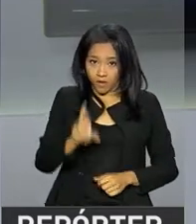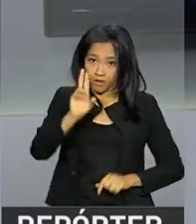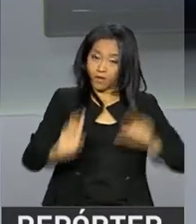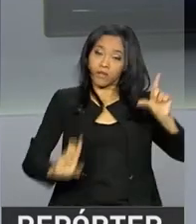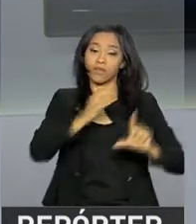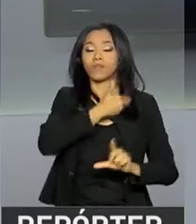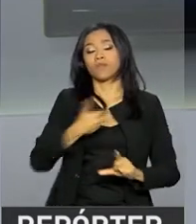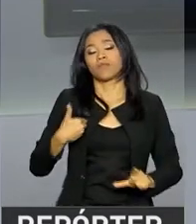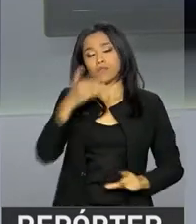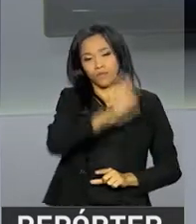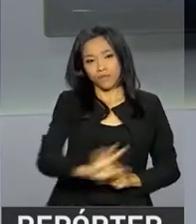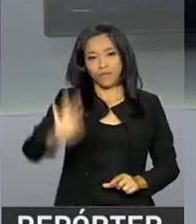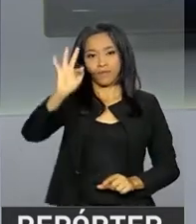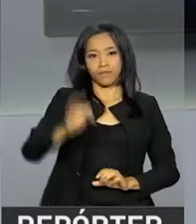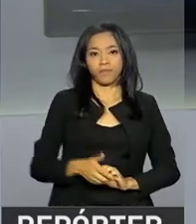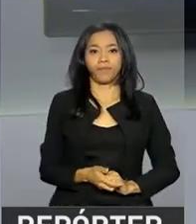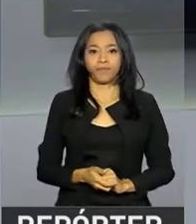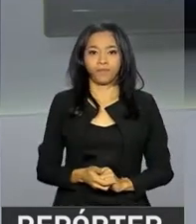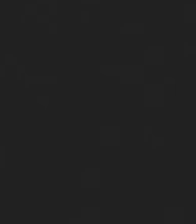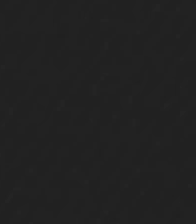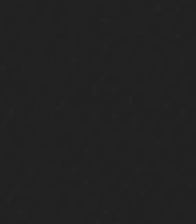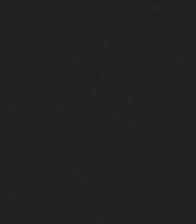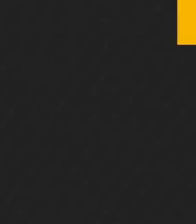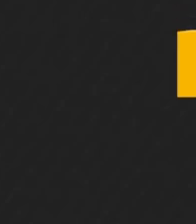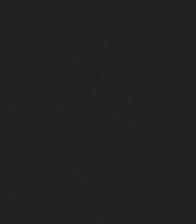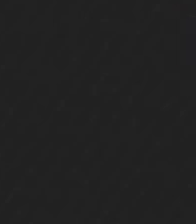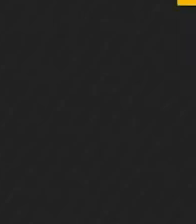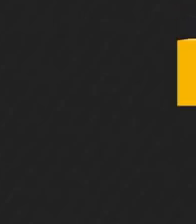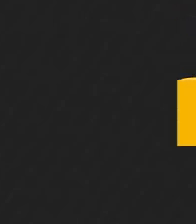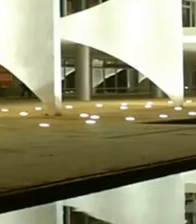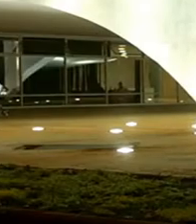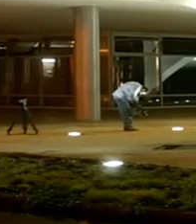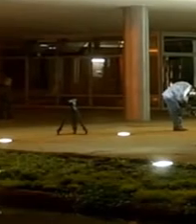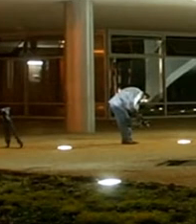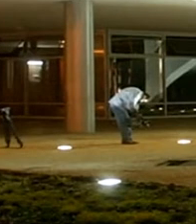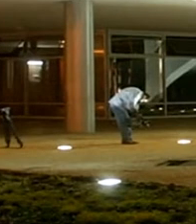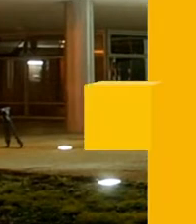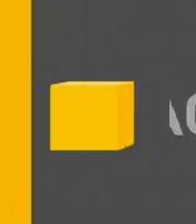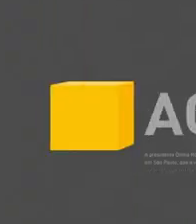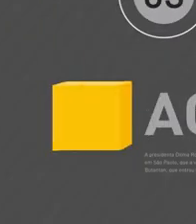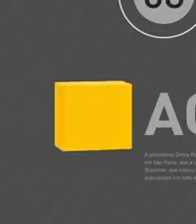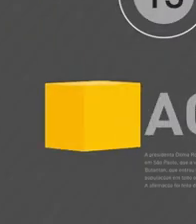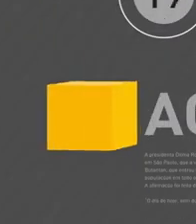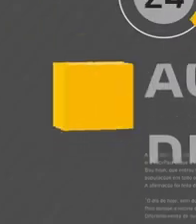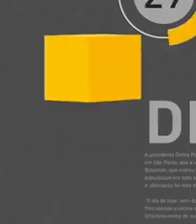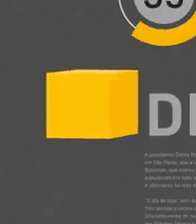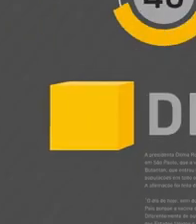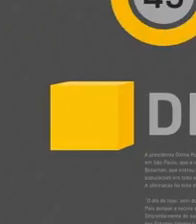NBR, a TV do Governo Federal.